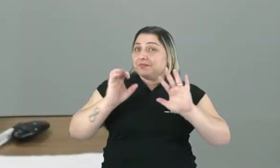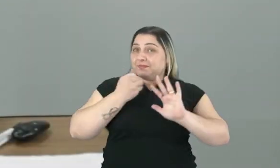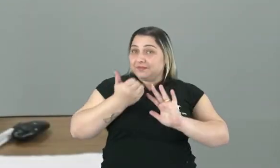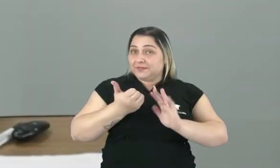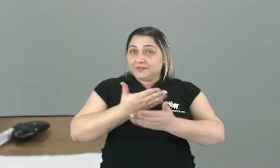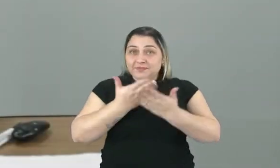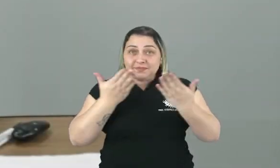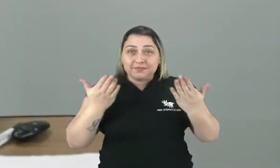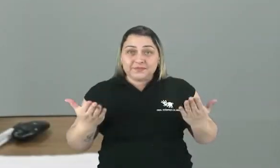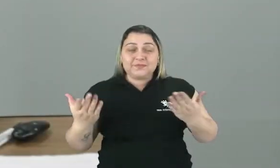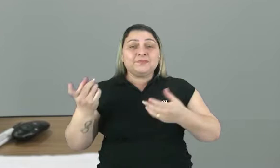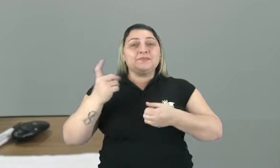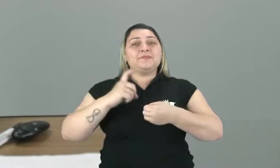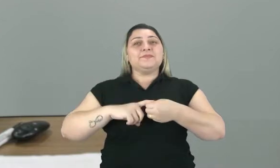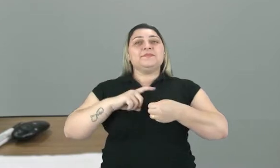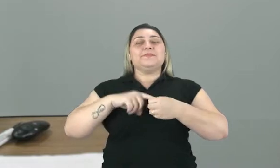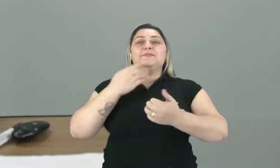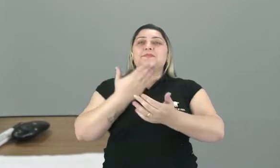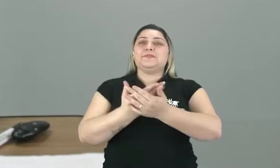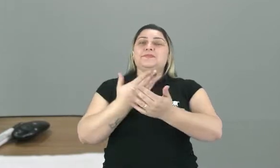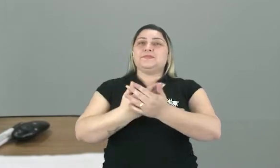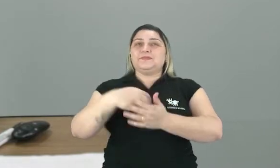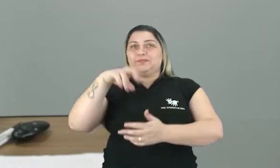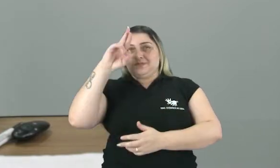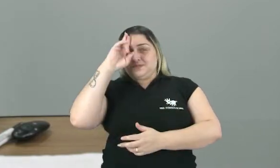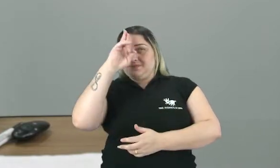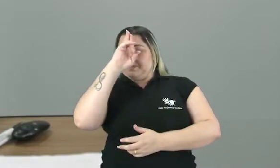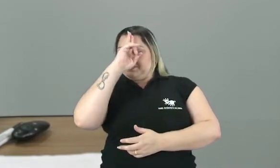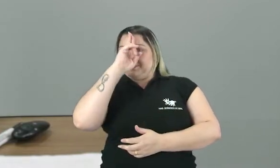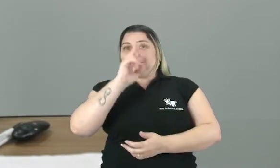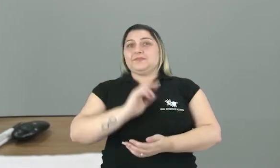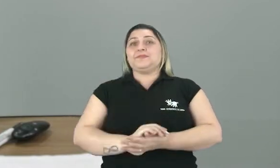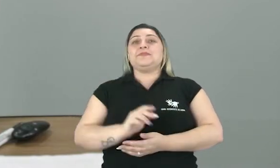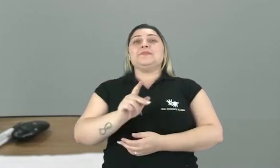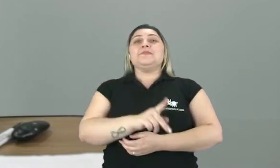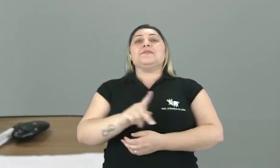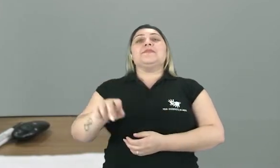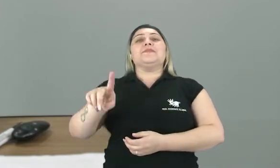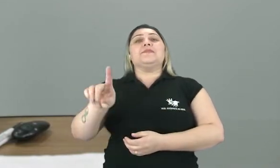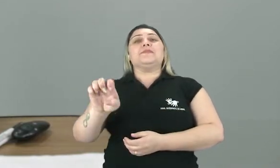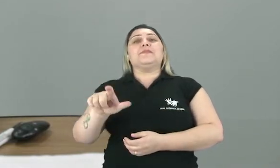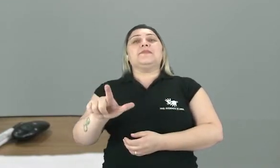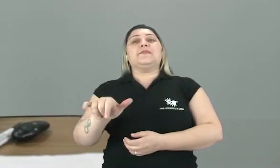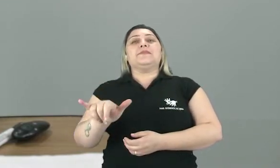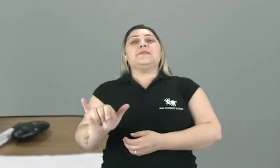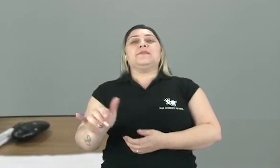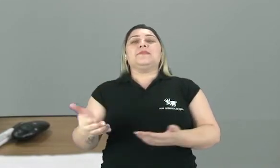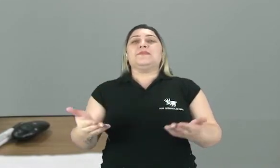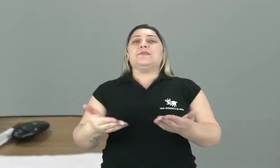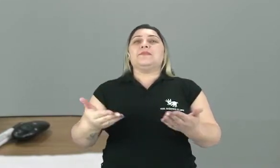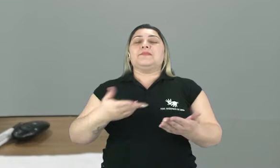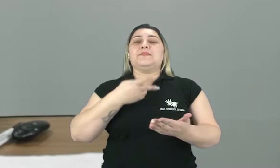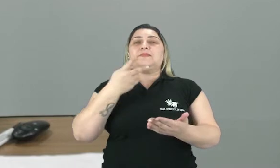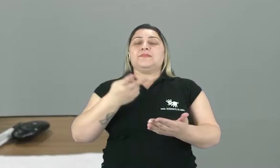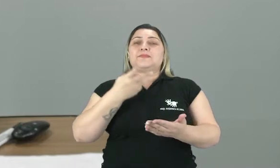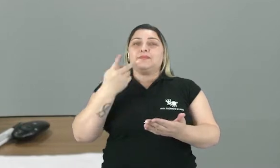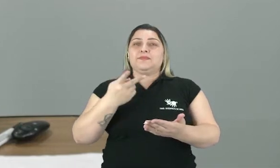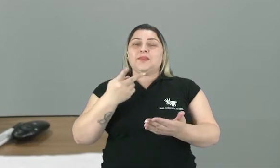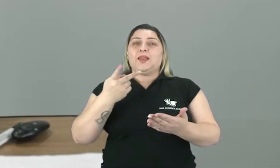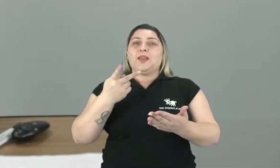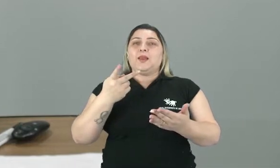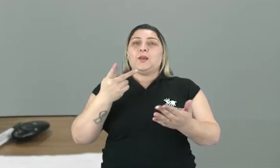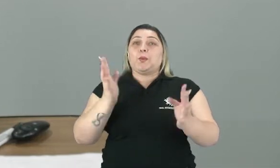Olá, tudo bem? Estamos de volta para mais uma aula de História. Sou a professora Deli e vou estar com vocês hoje falando sobre